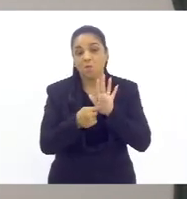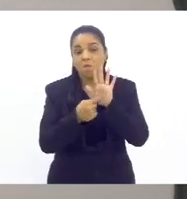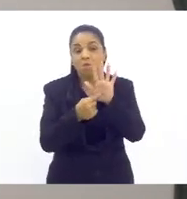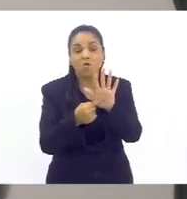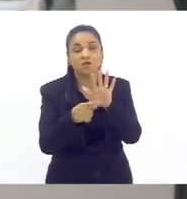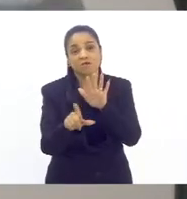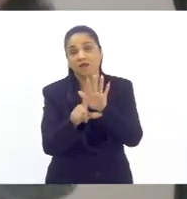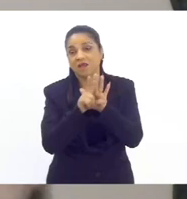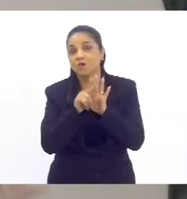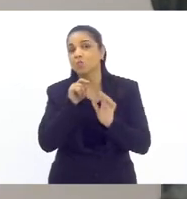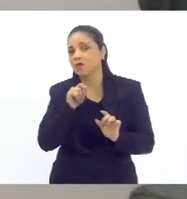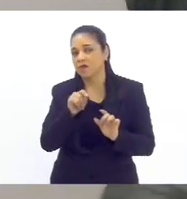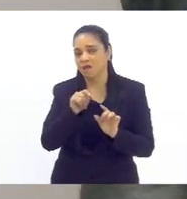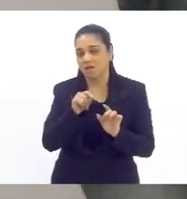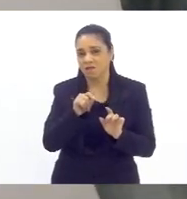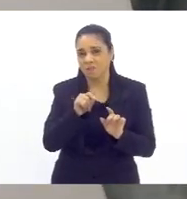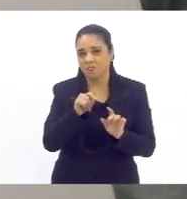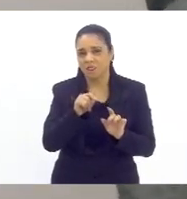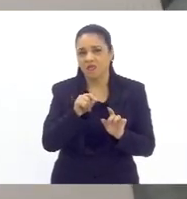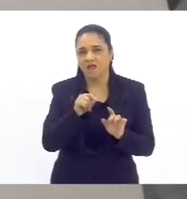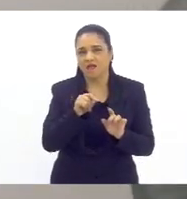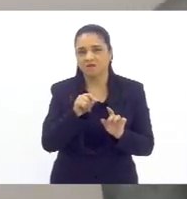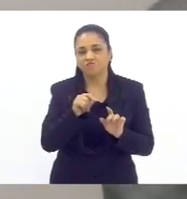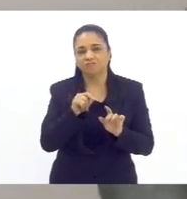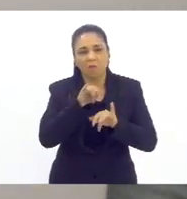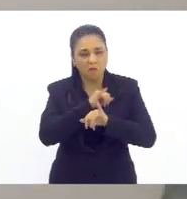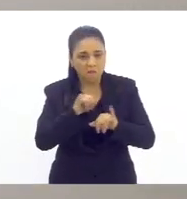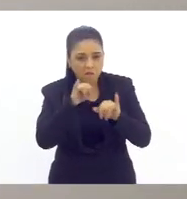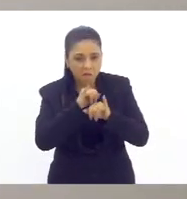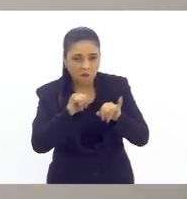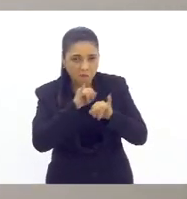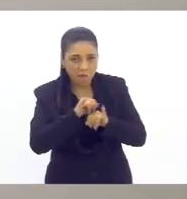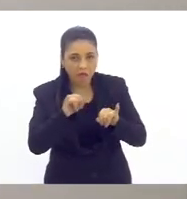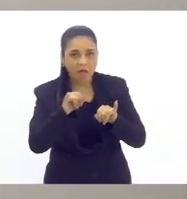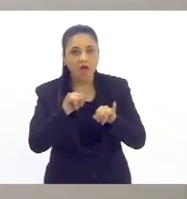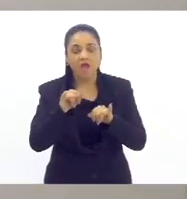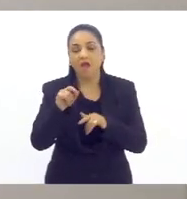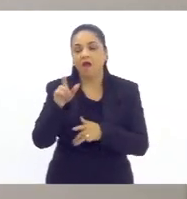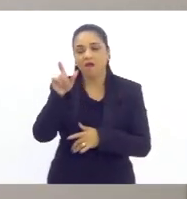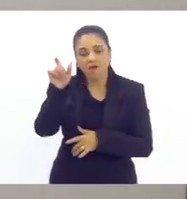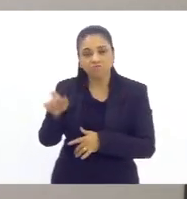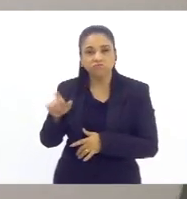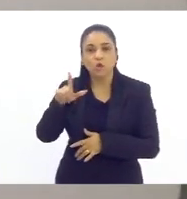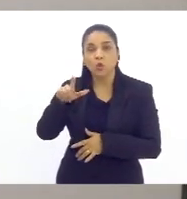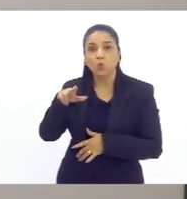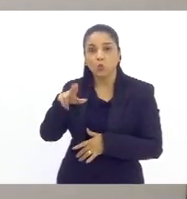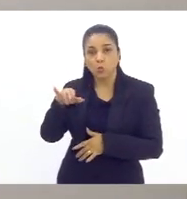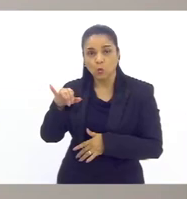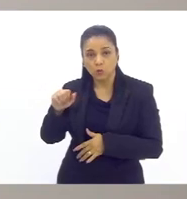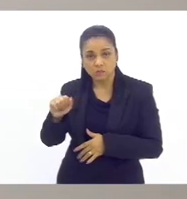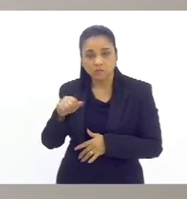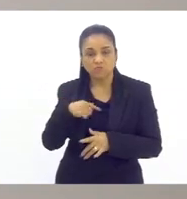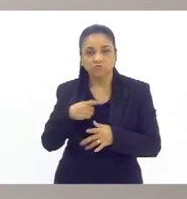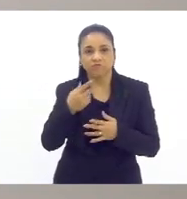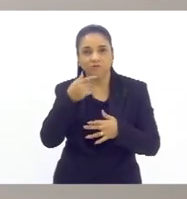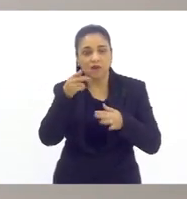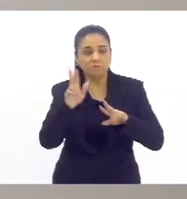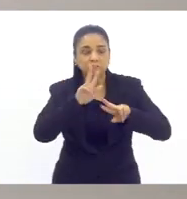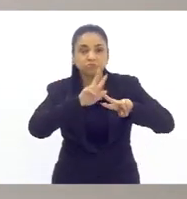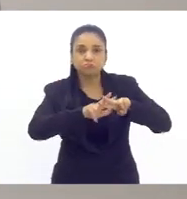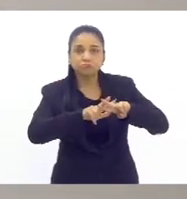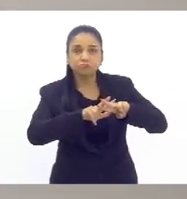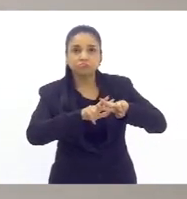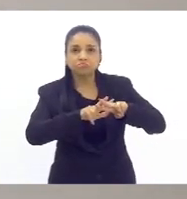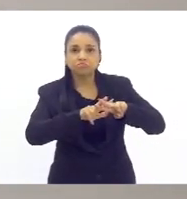nós falamos muito de que existe a doutora Carmen Lúcia falou é a respeito disso né a seletividade penal O que é isso